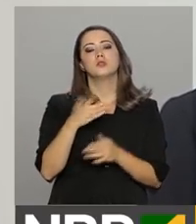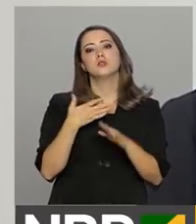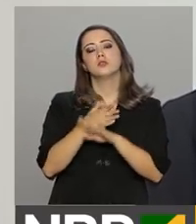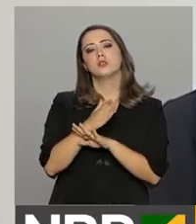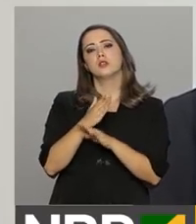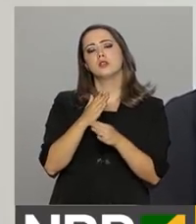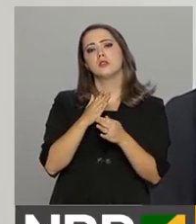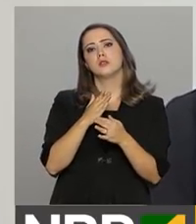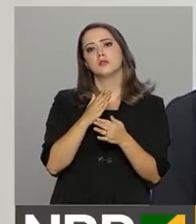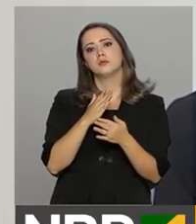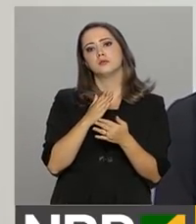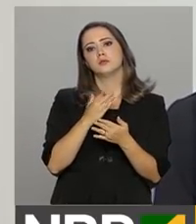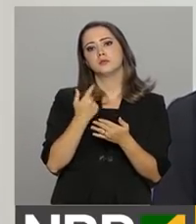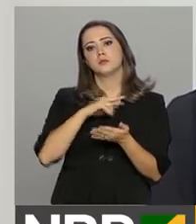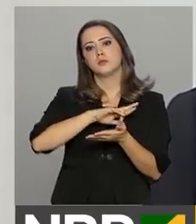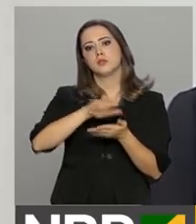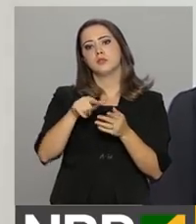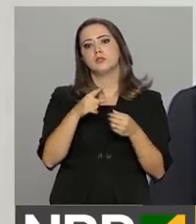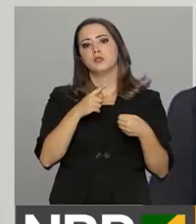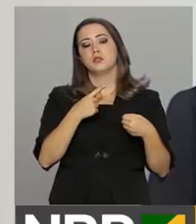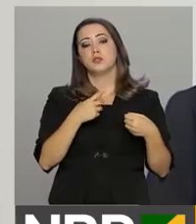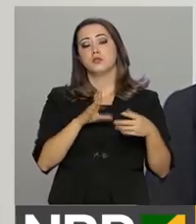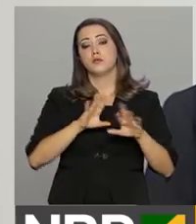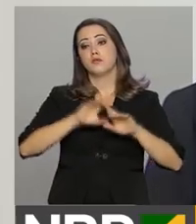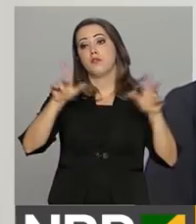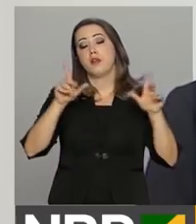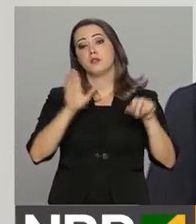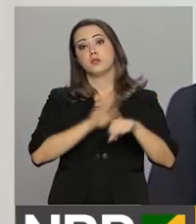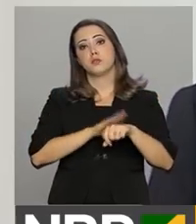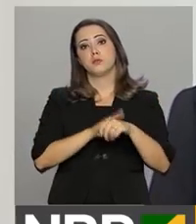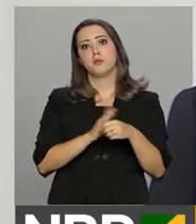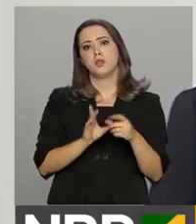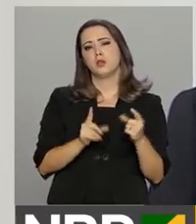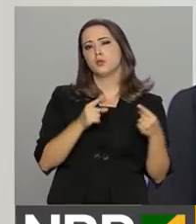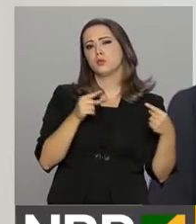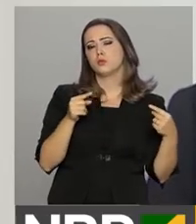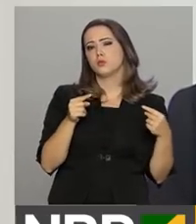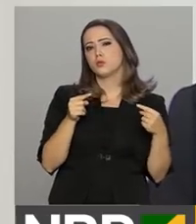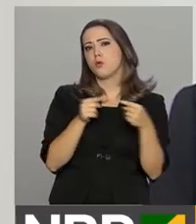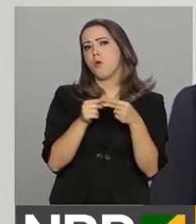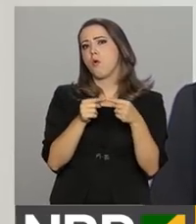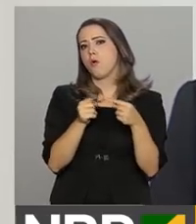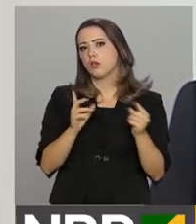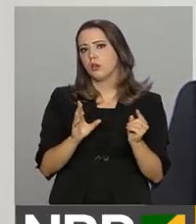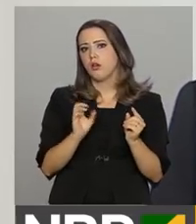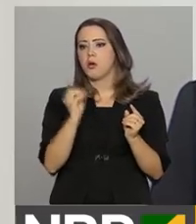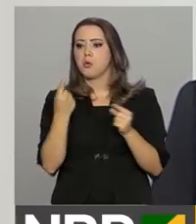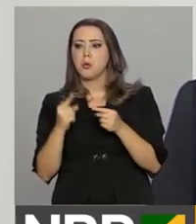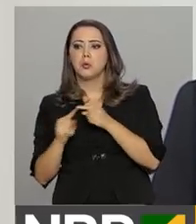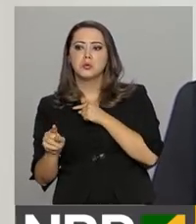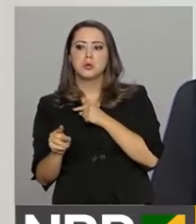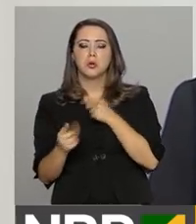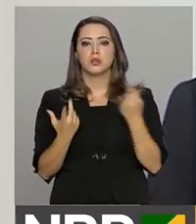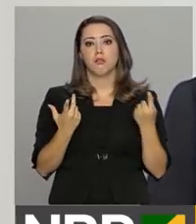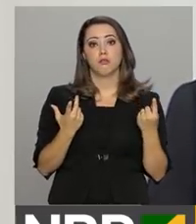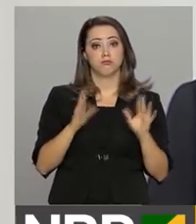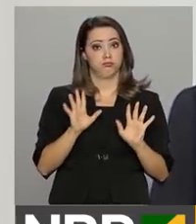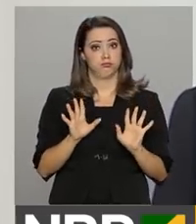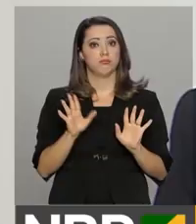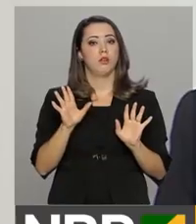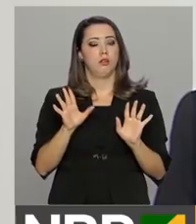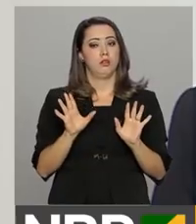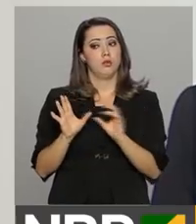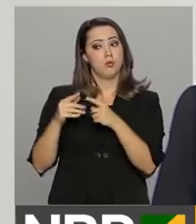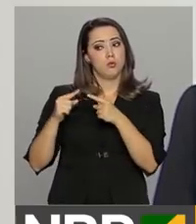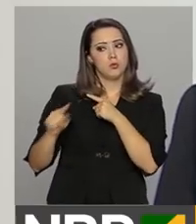por situações e oposições não pensa que não houve oposição em relação a essa matéria as